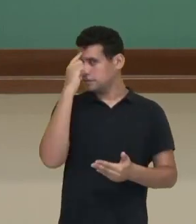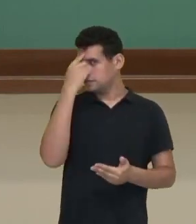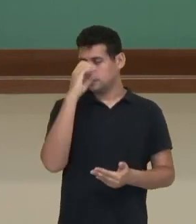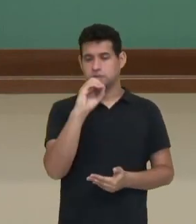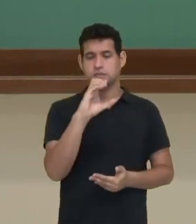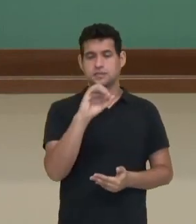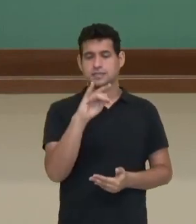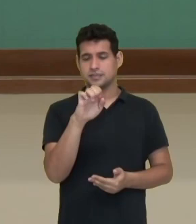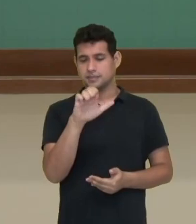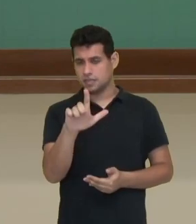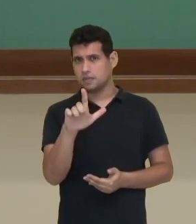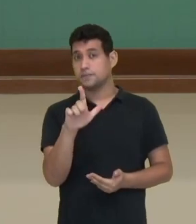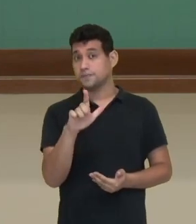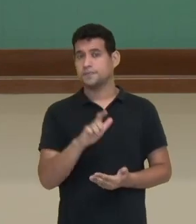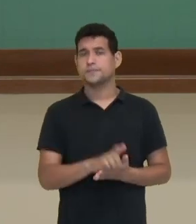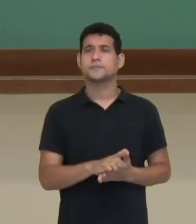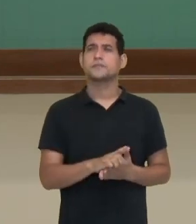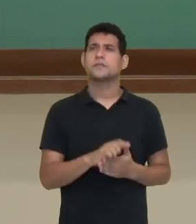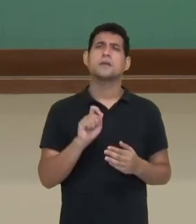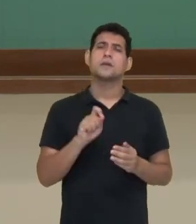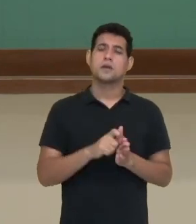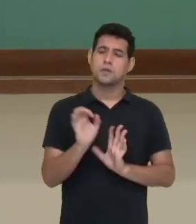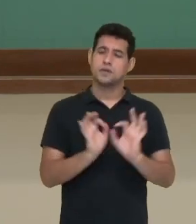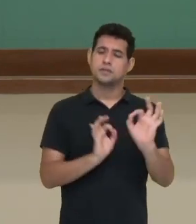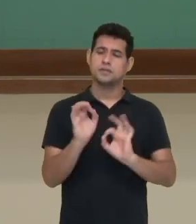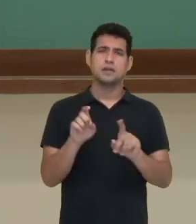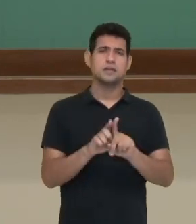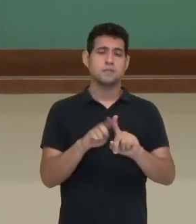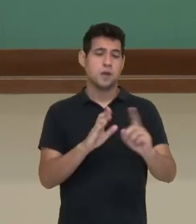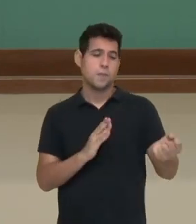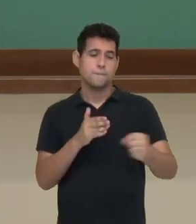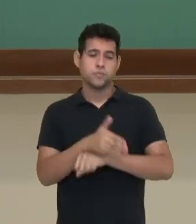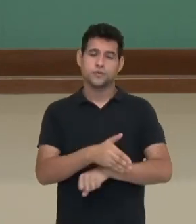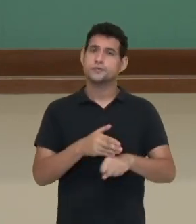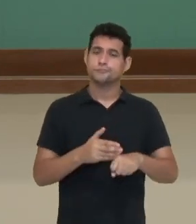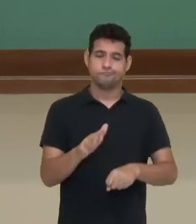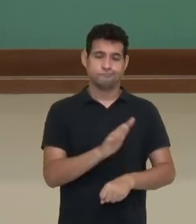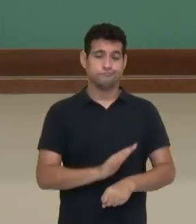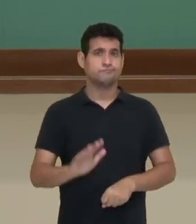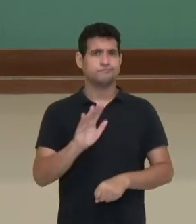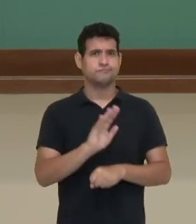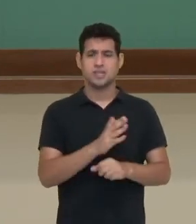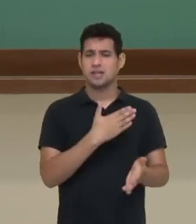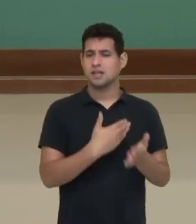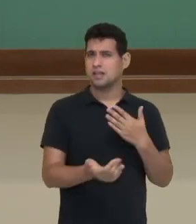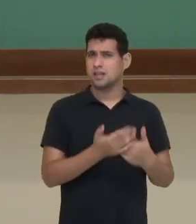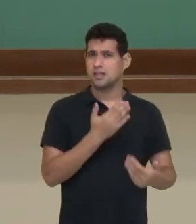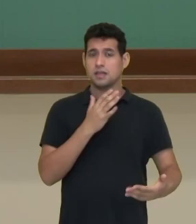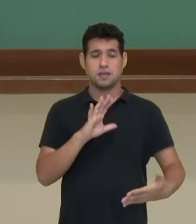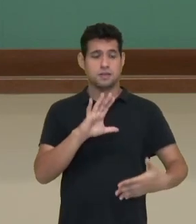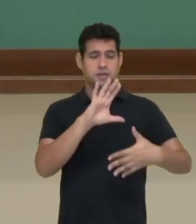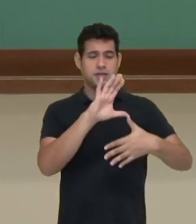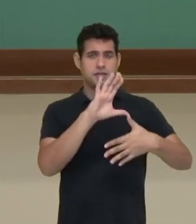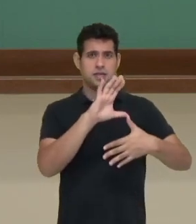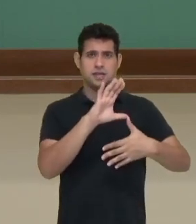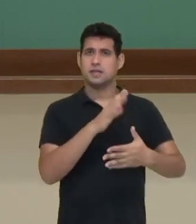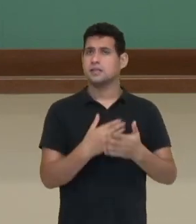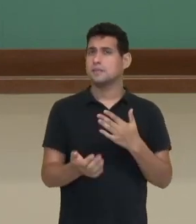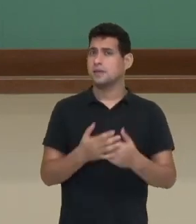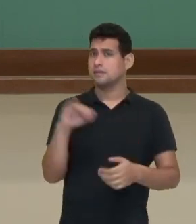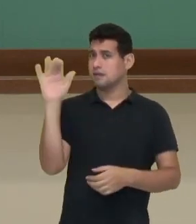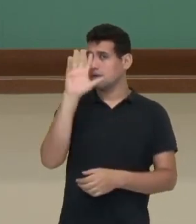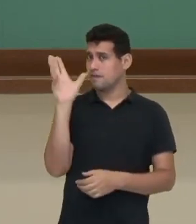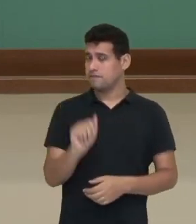Ocidentais, para organizar então a invasão de terras, tanto na América como na